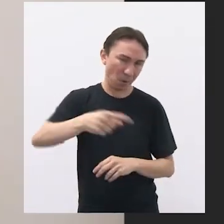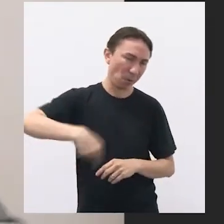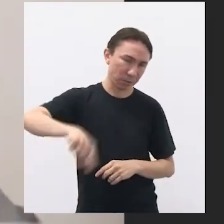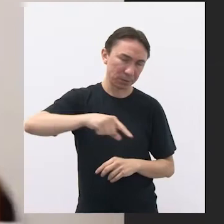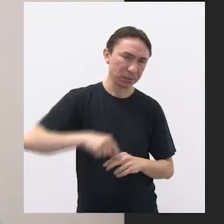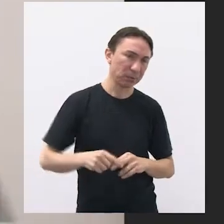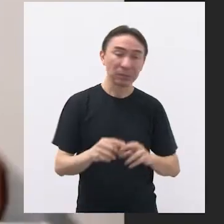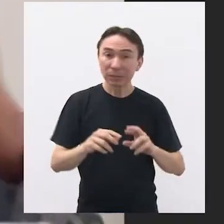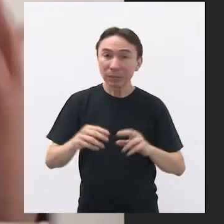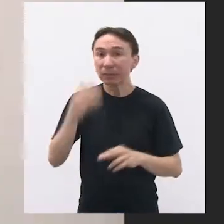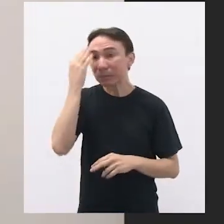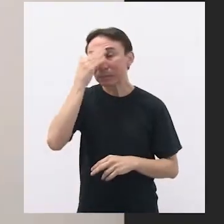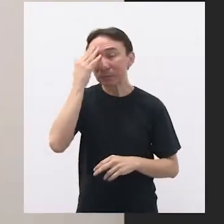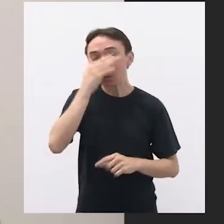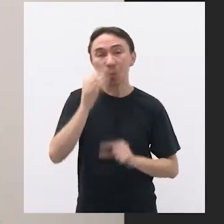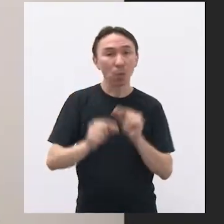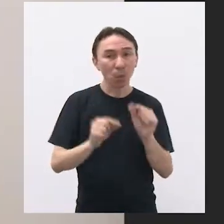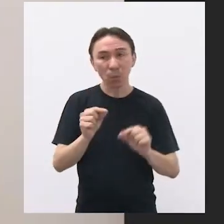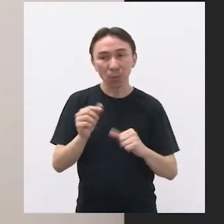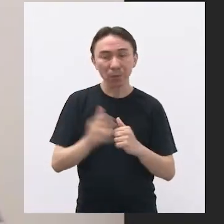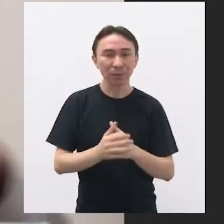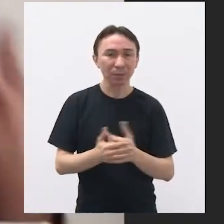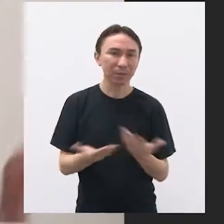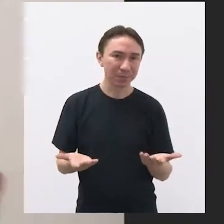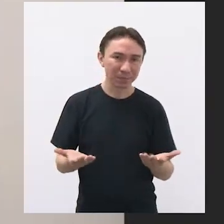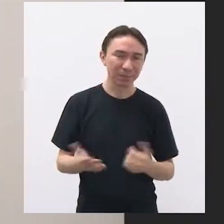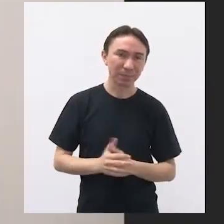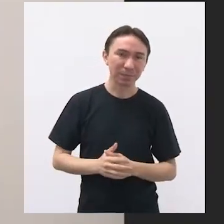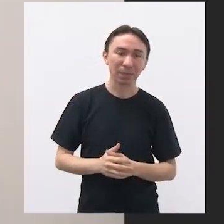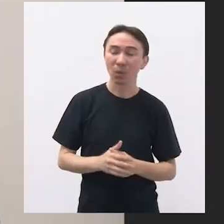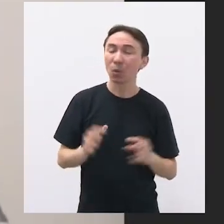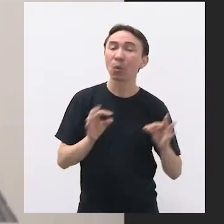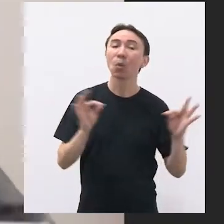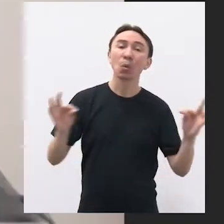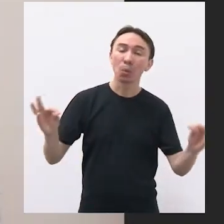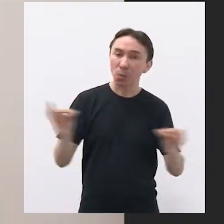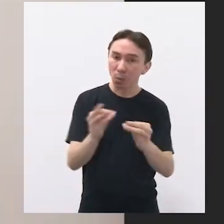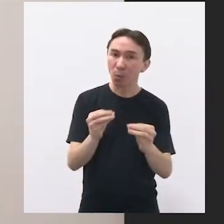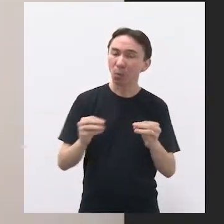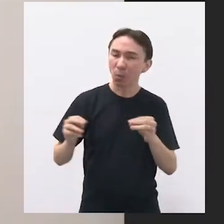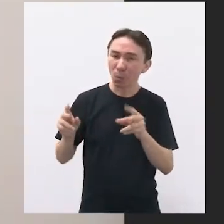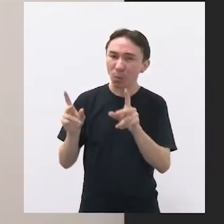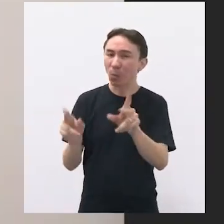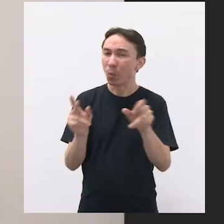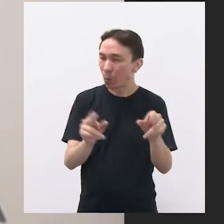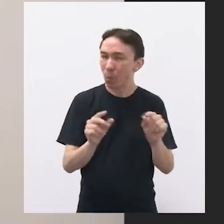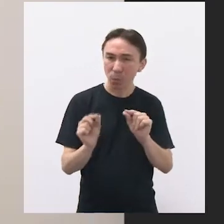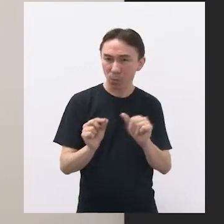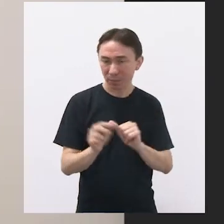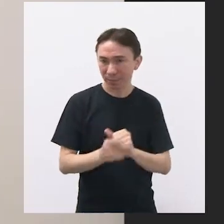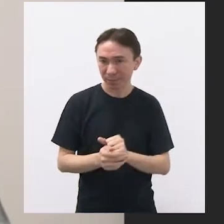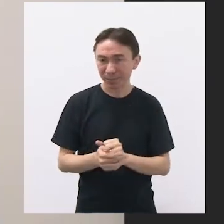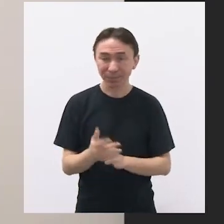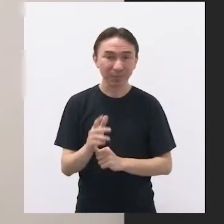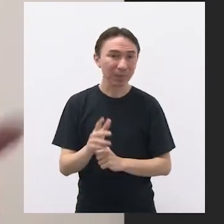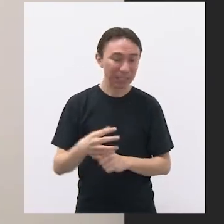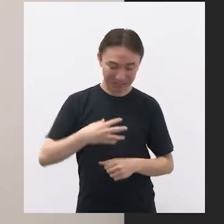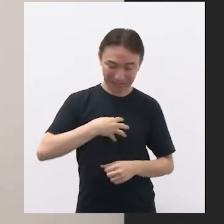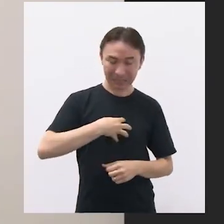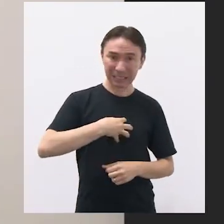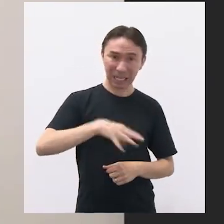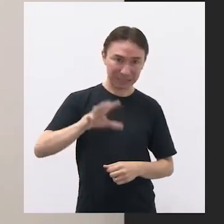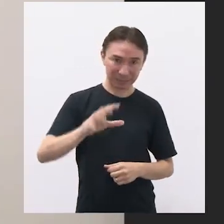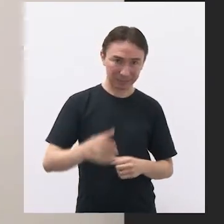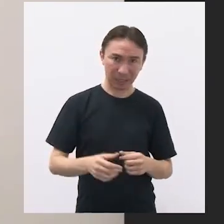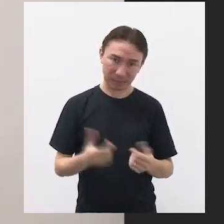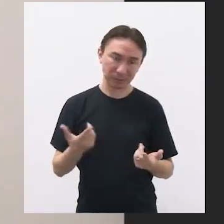porque nem todos e todas, às vezes, estão no mesmo processo. Então, de maneira geral, quais são os âmbitos da